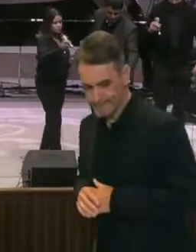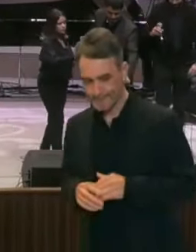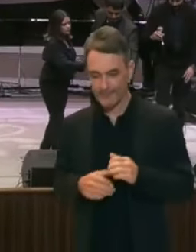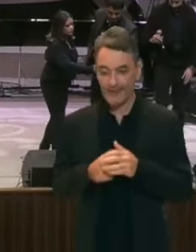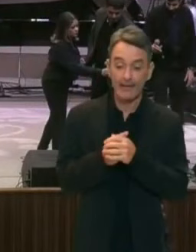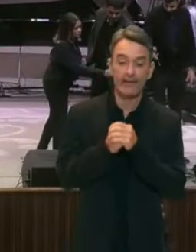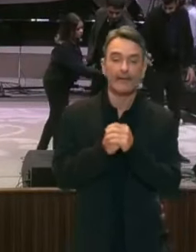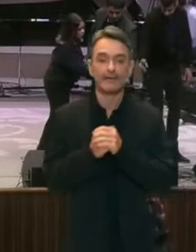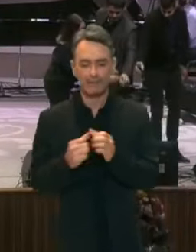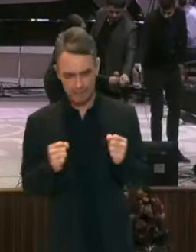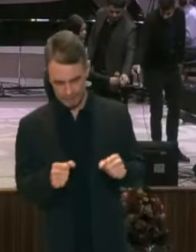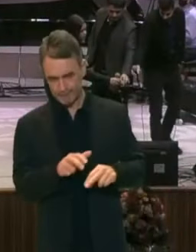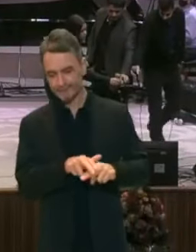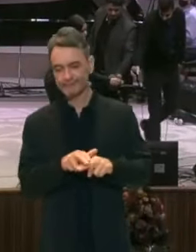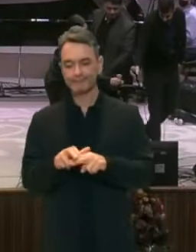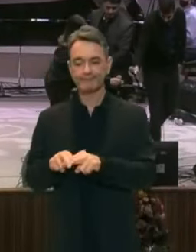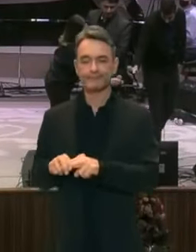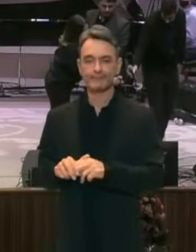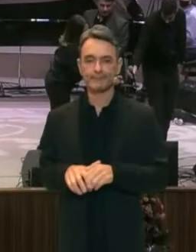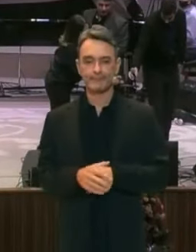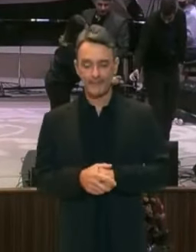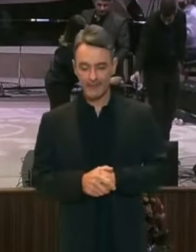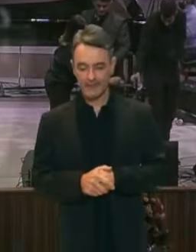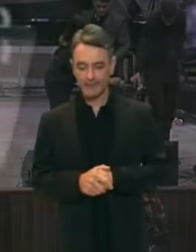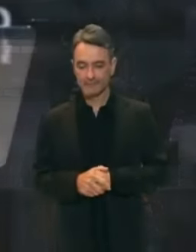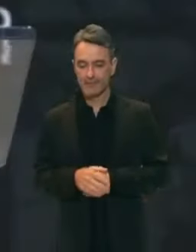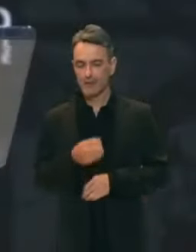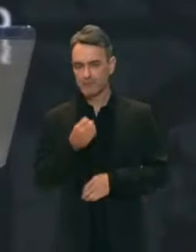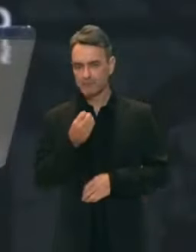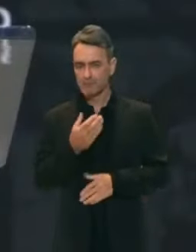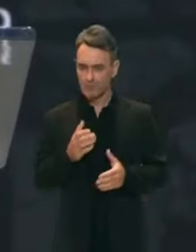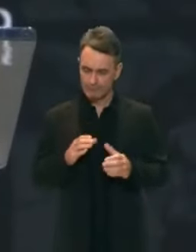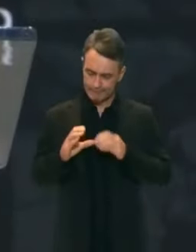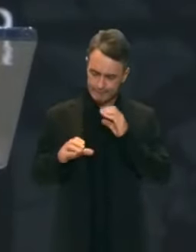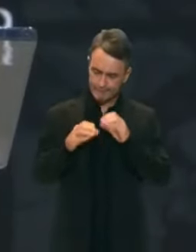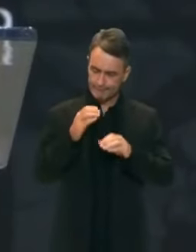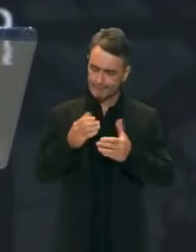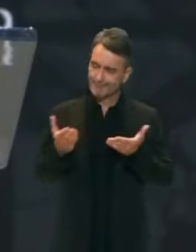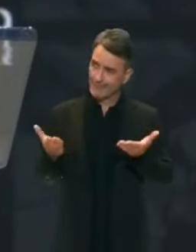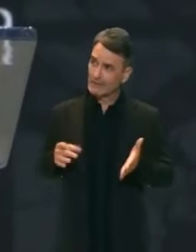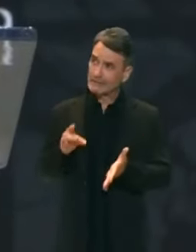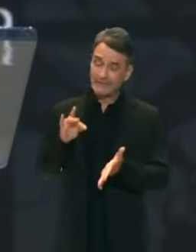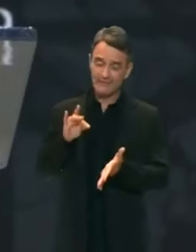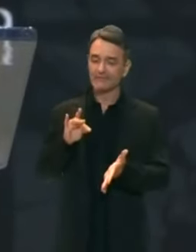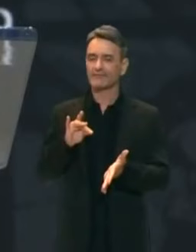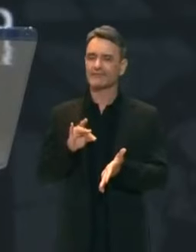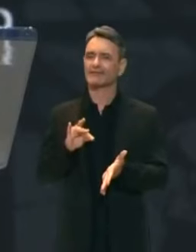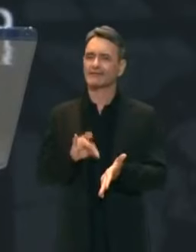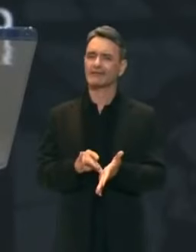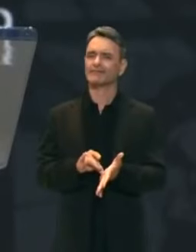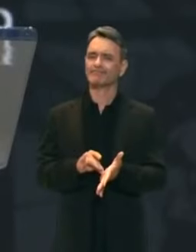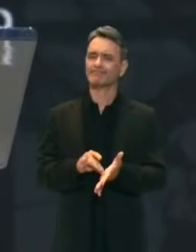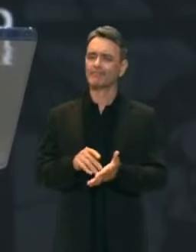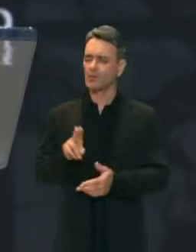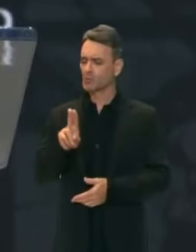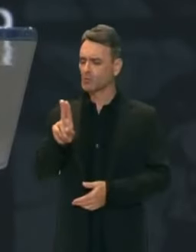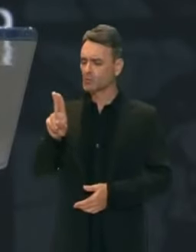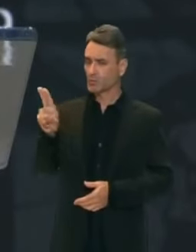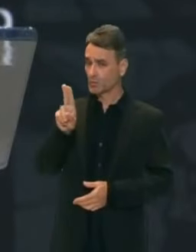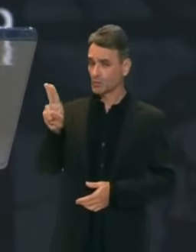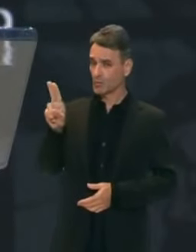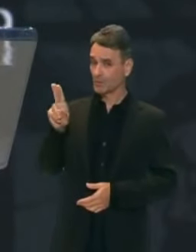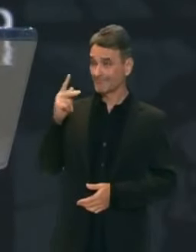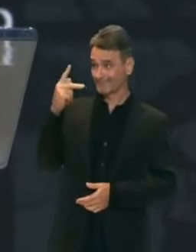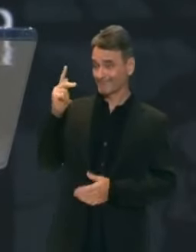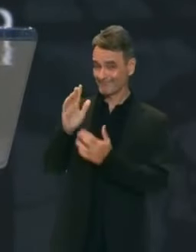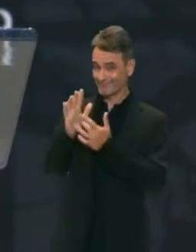Amém. Você pode sentar-se. Como é bom poder cantar essa verdade. Que o nome de